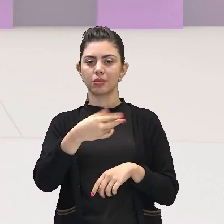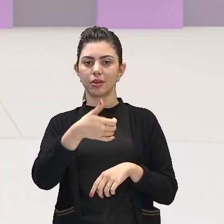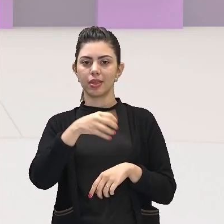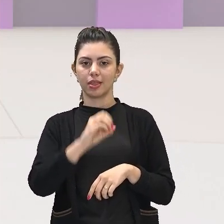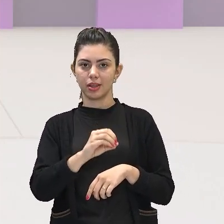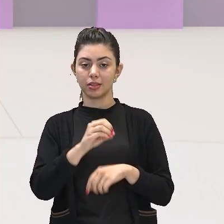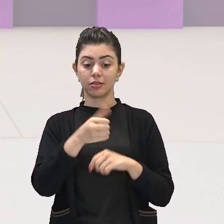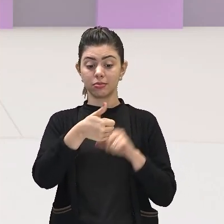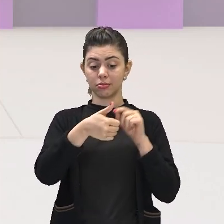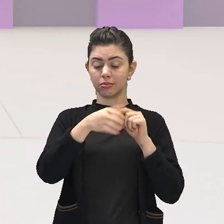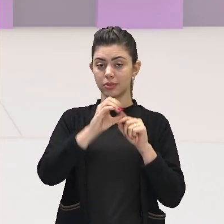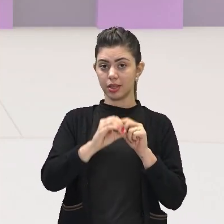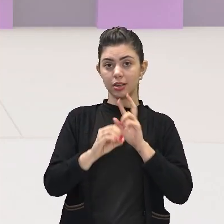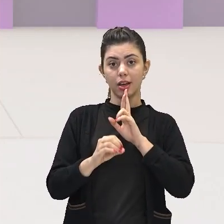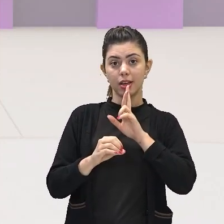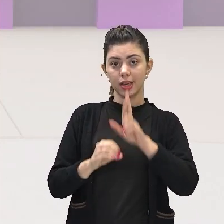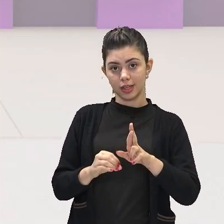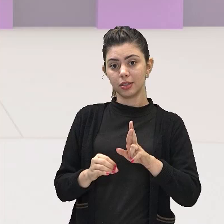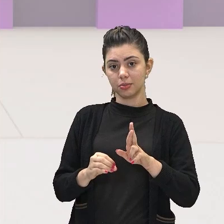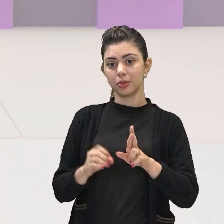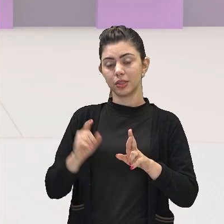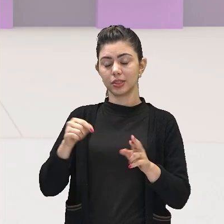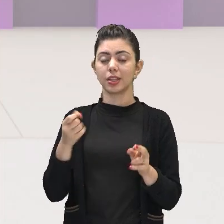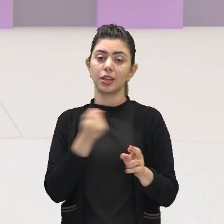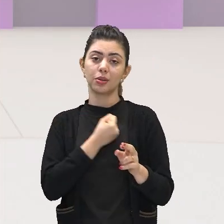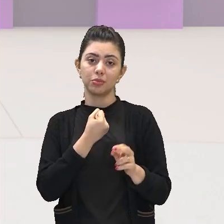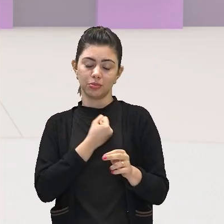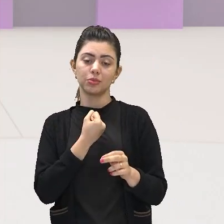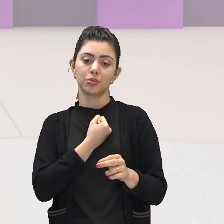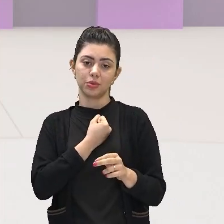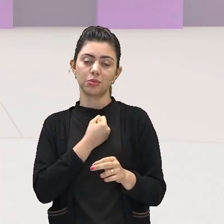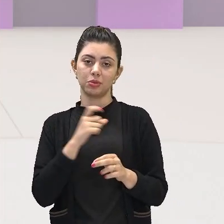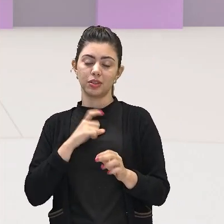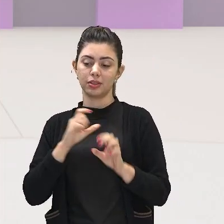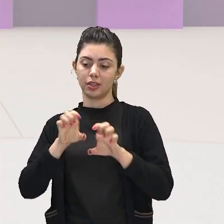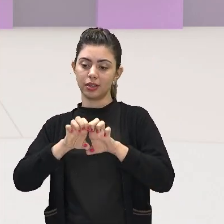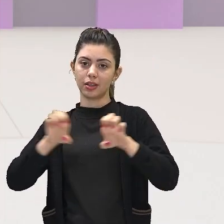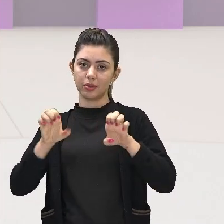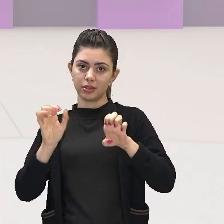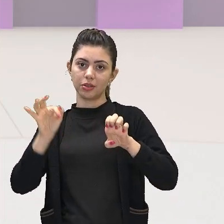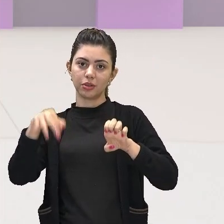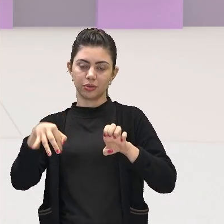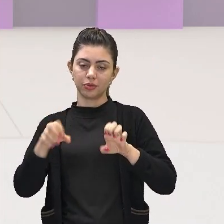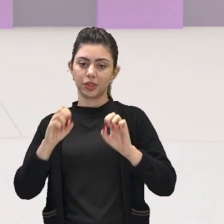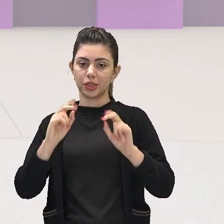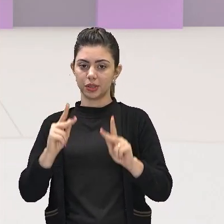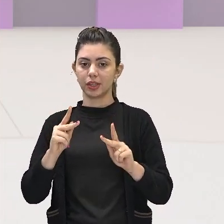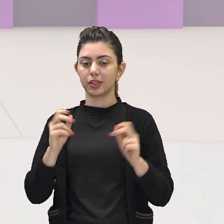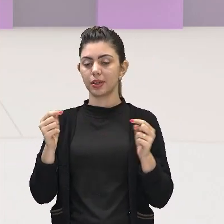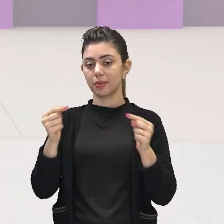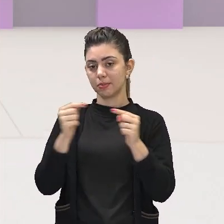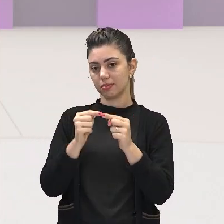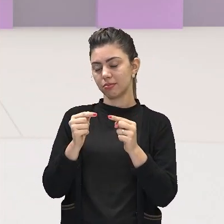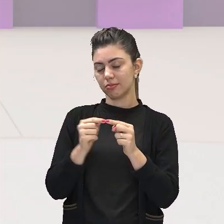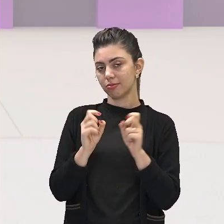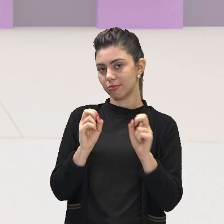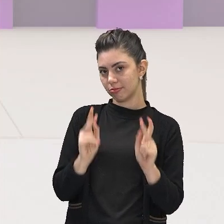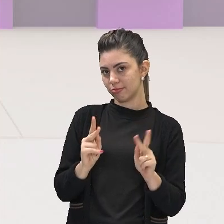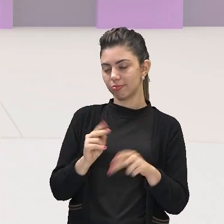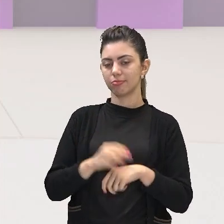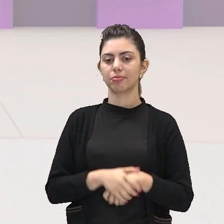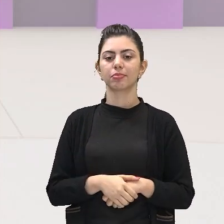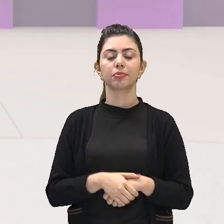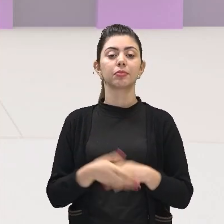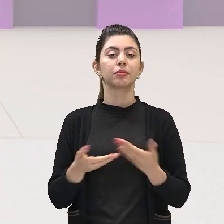é exatamente o nosso termo independente, é aquele que aparece lá no finalzinho da nossa equação. Tudo certo?